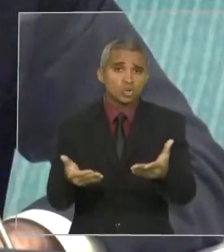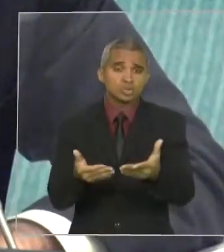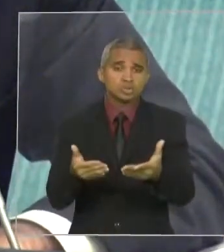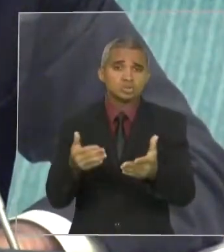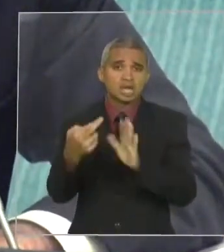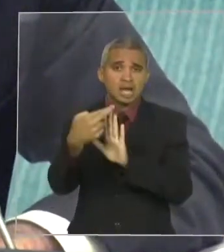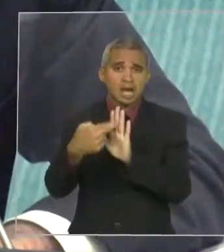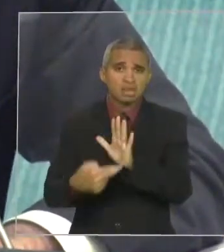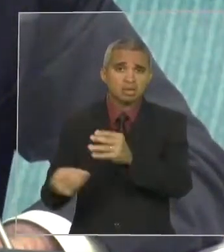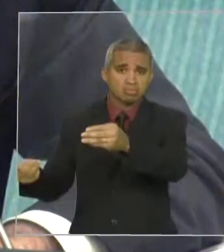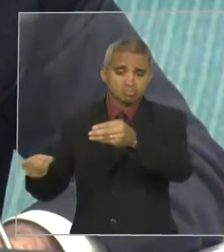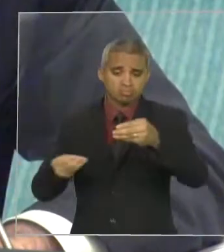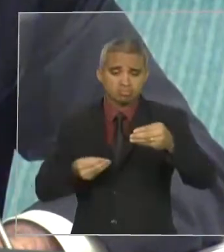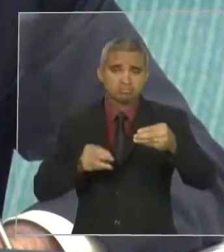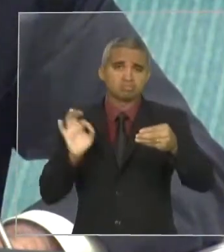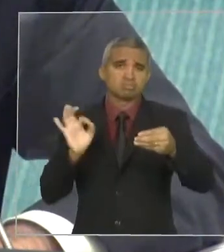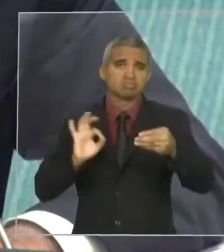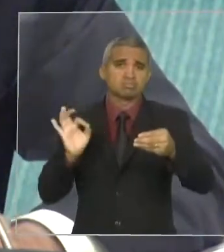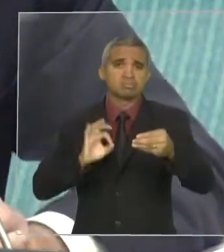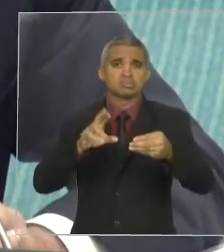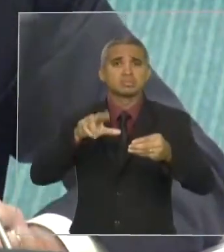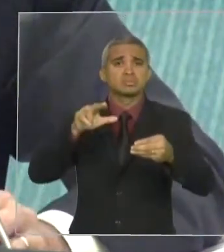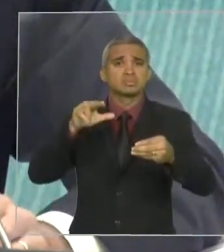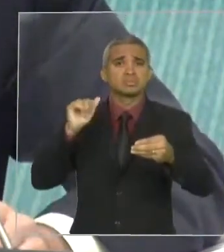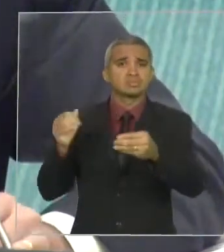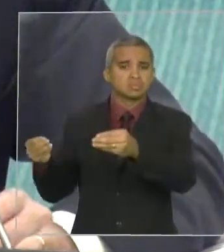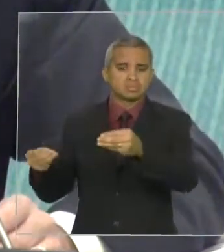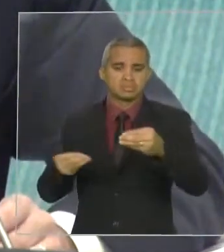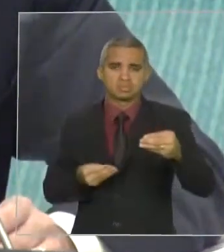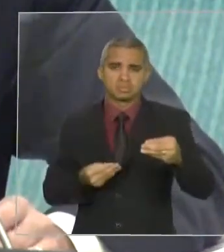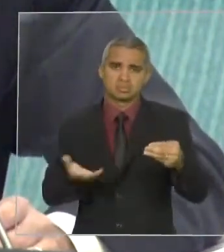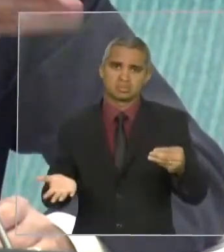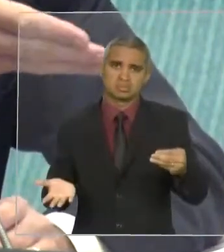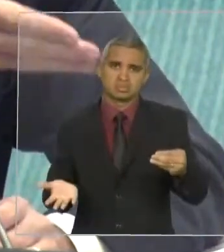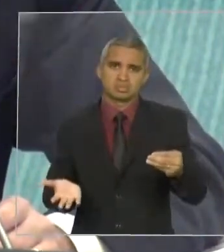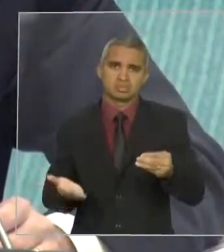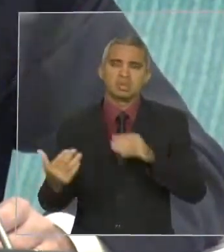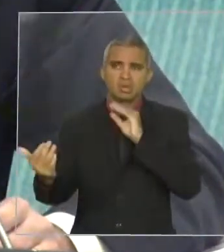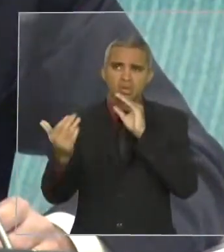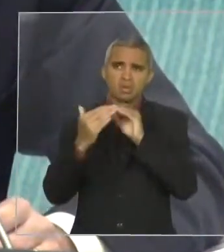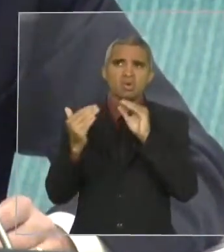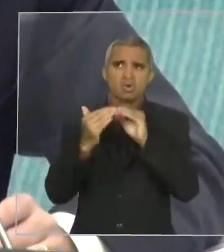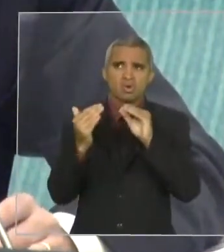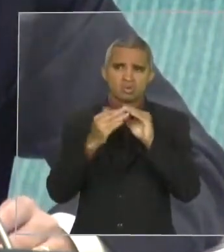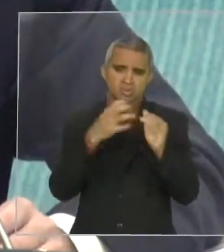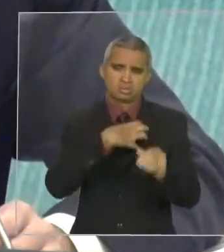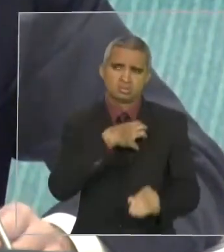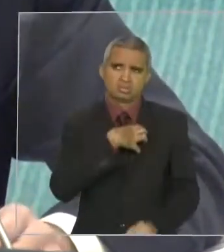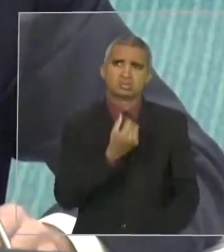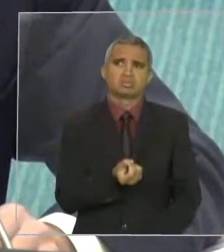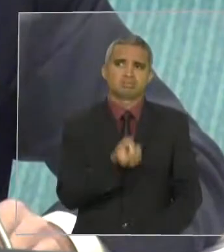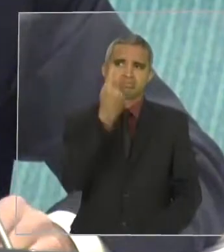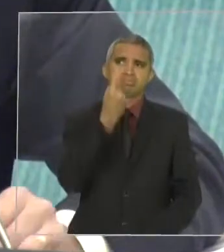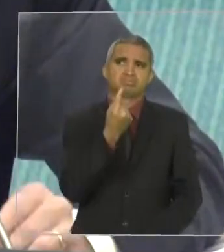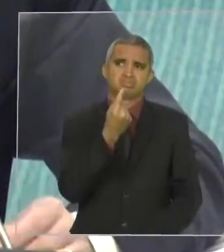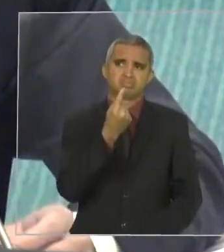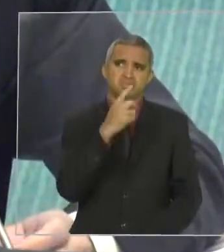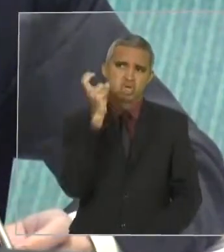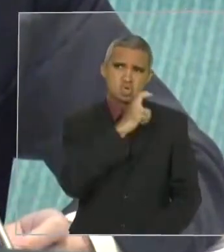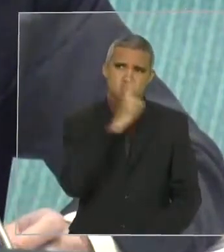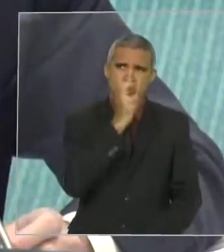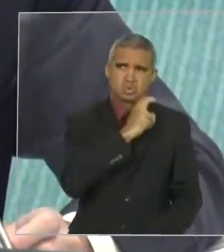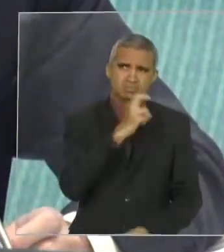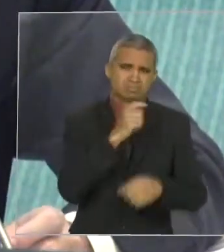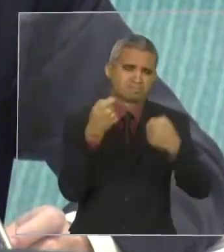um absurdo realmente essa questão da tramitação de urgência, não sou contra, até porque temos que analisar, Vossa Excelência tem toda a